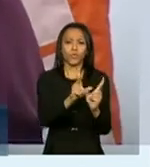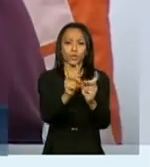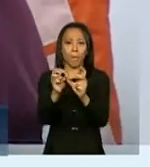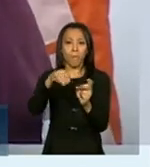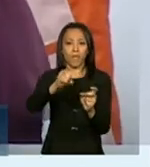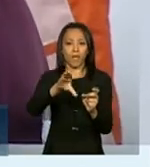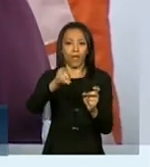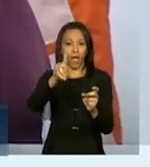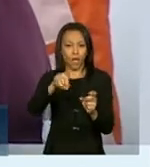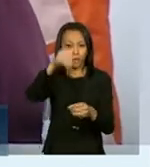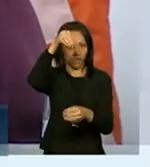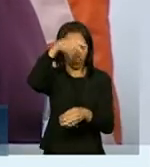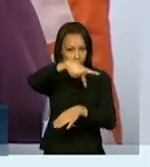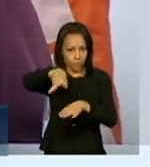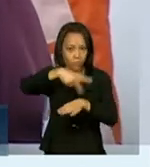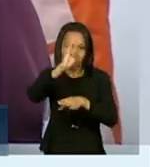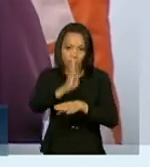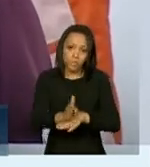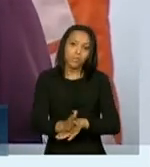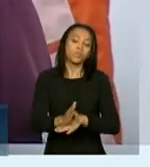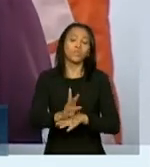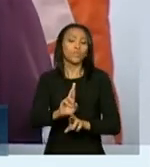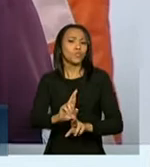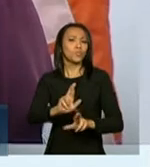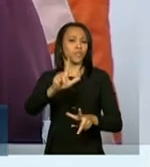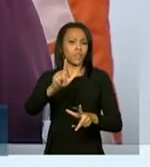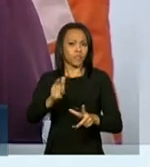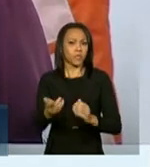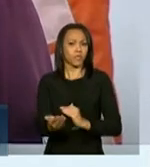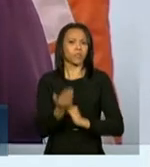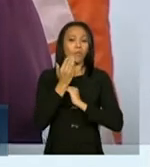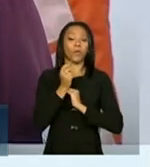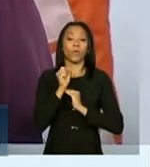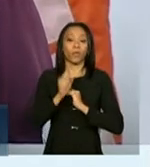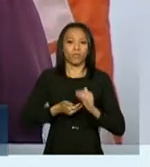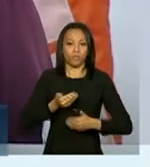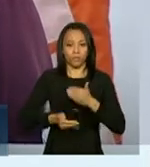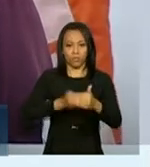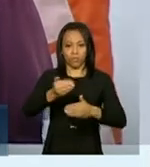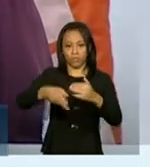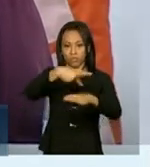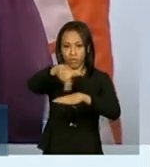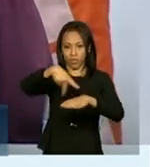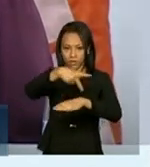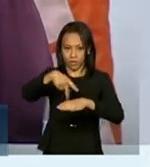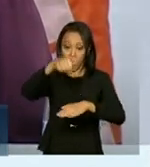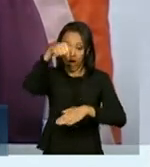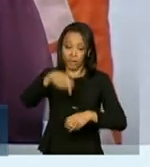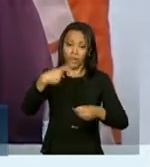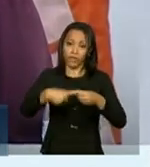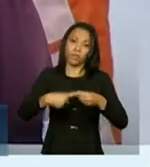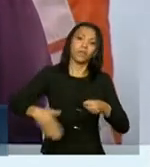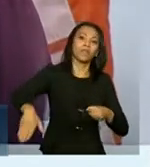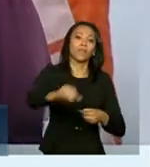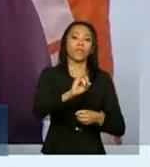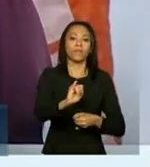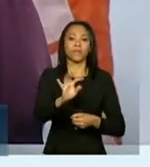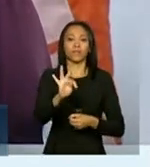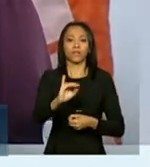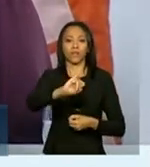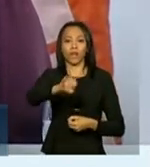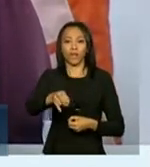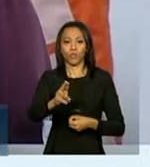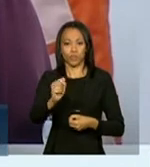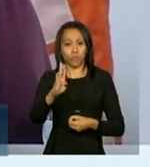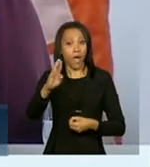interno um diferencial em favor de nosso crescimento. Aqui em Itajubá, temos uma experiência de como esse tipo